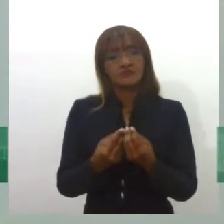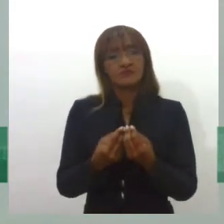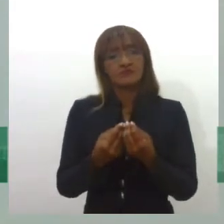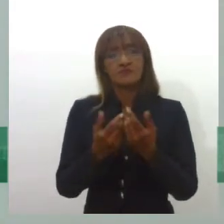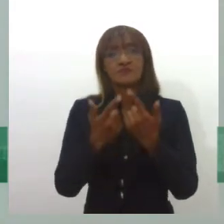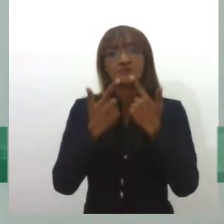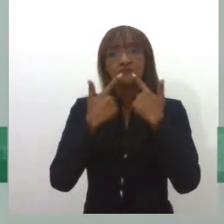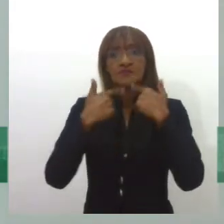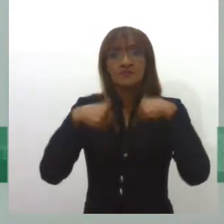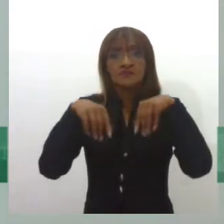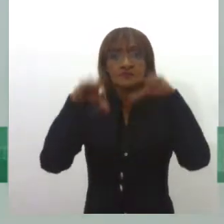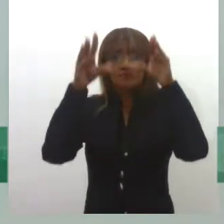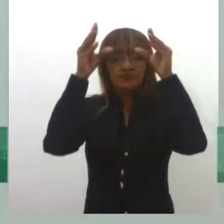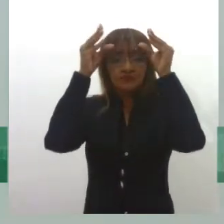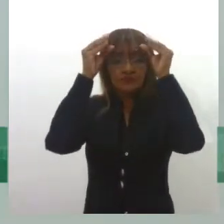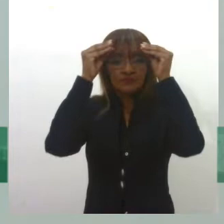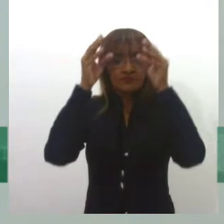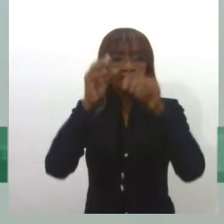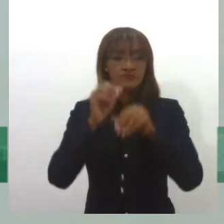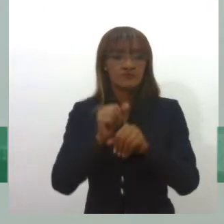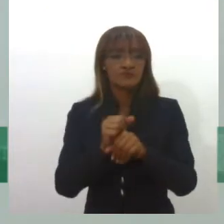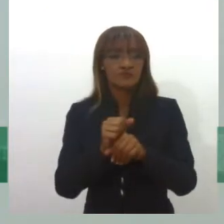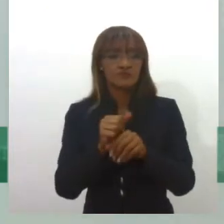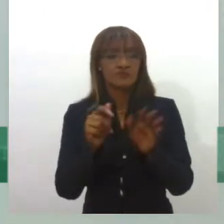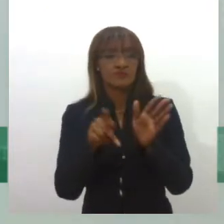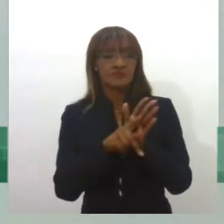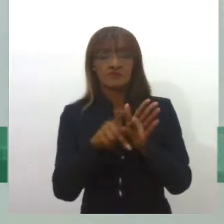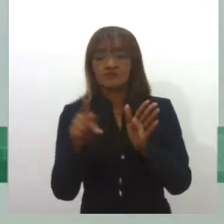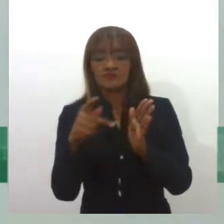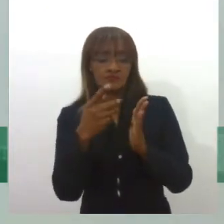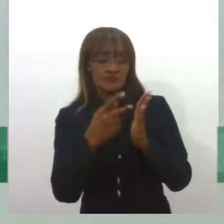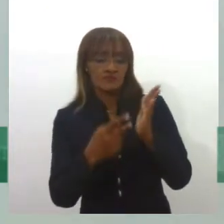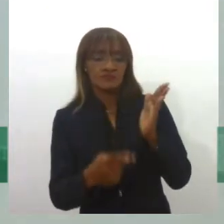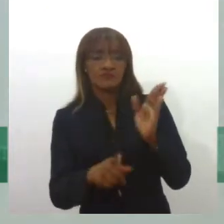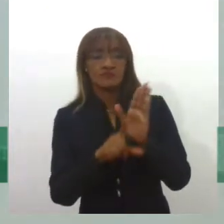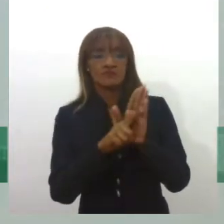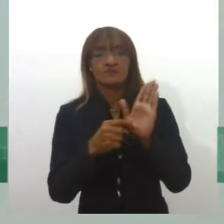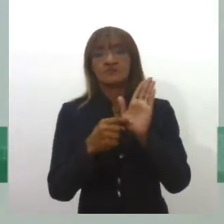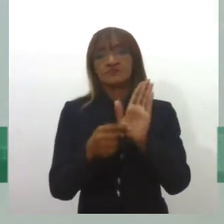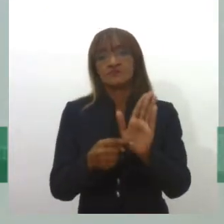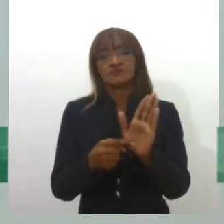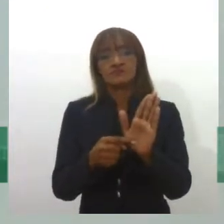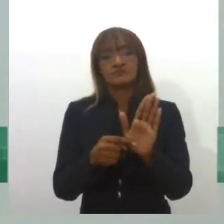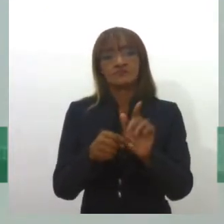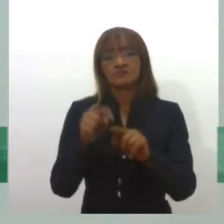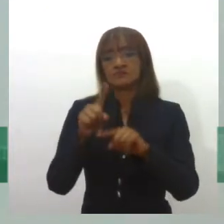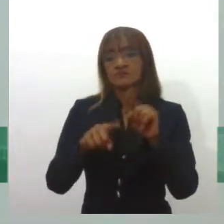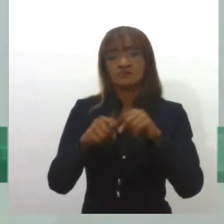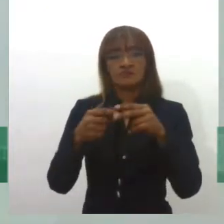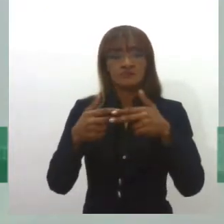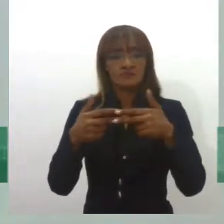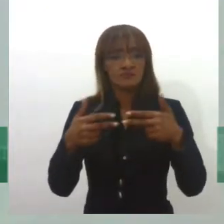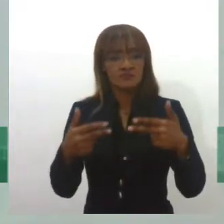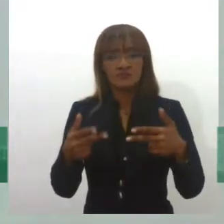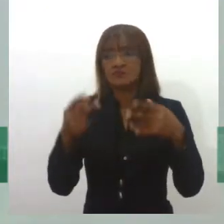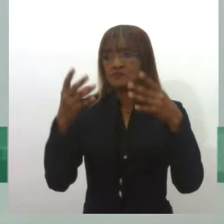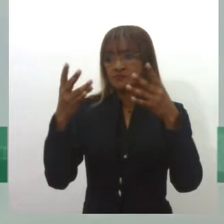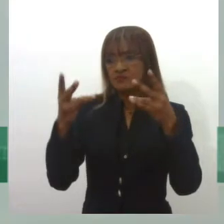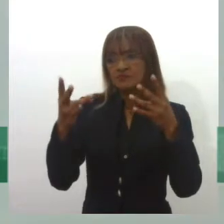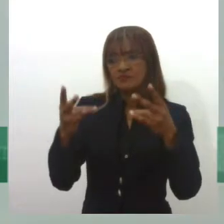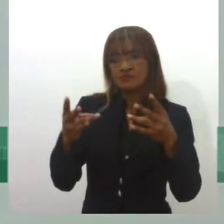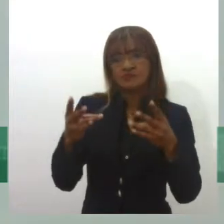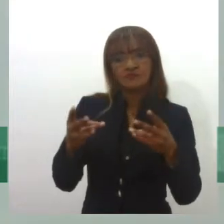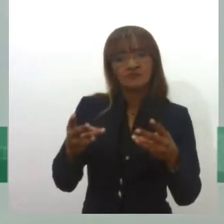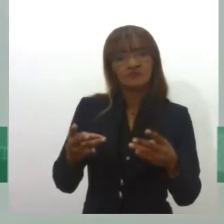sendo afirmado aqui, porque o próprio projeto de lei diz, olha, em materiais que vão ser